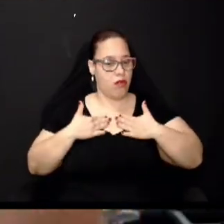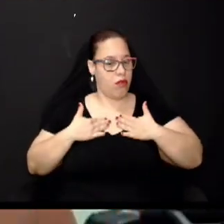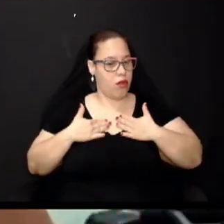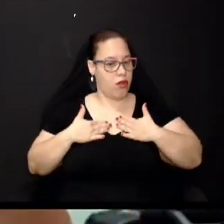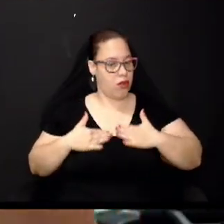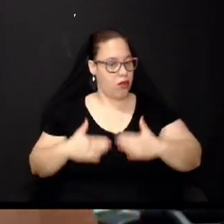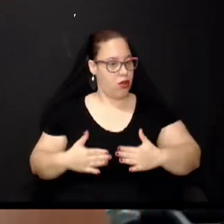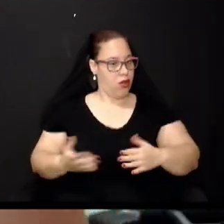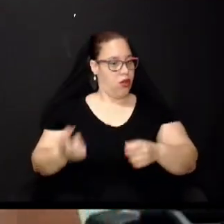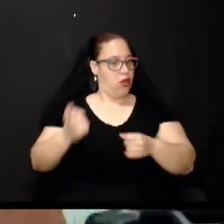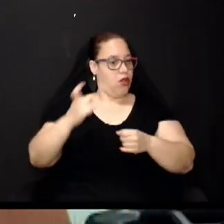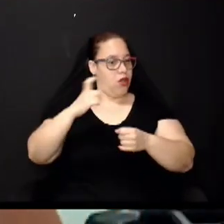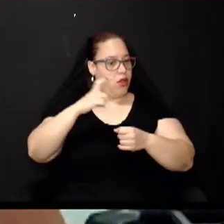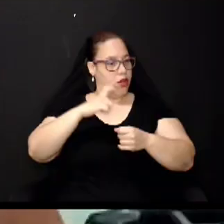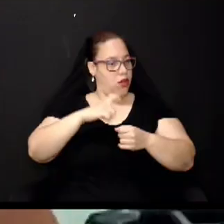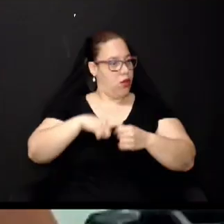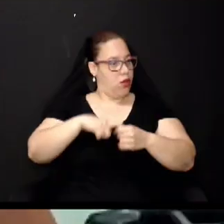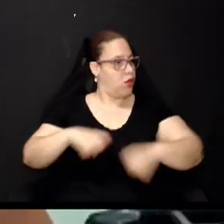voltar, né, voltar